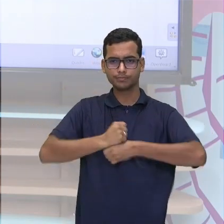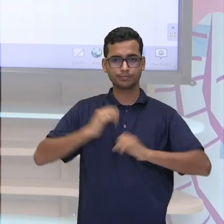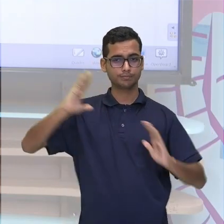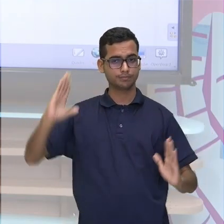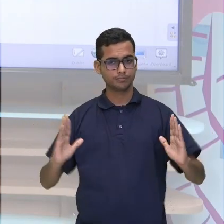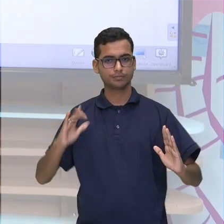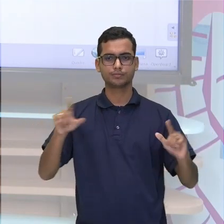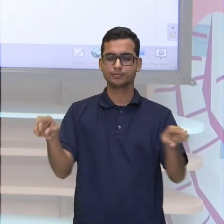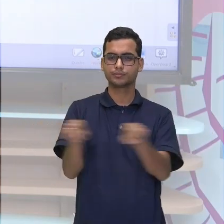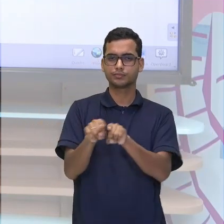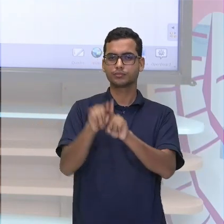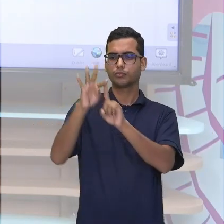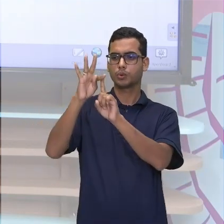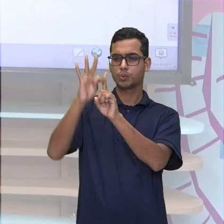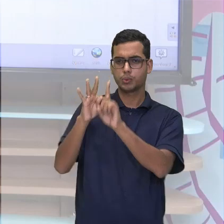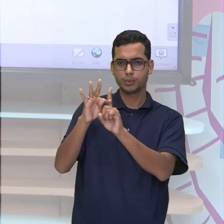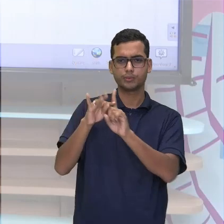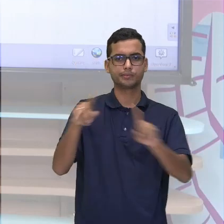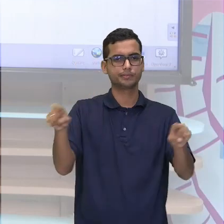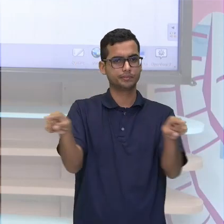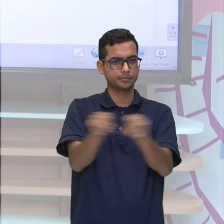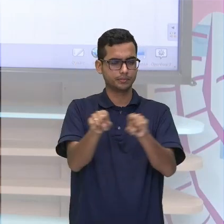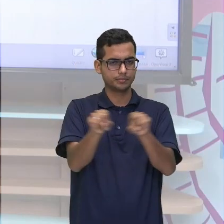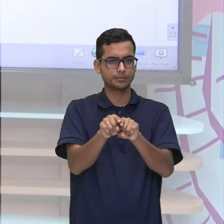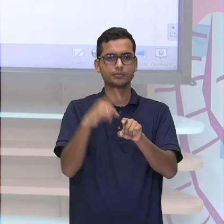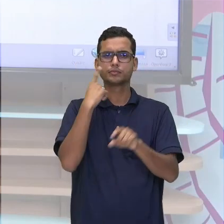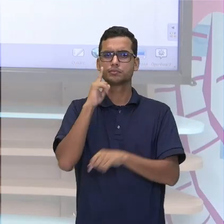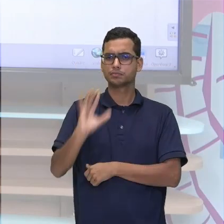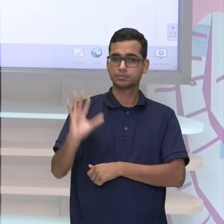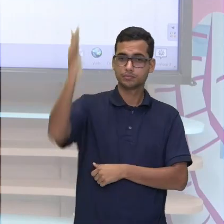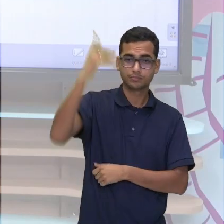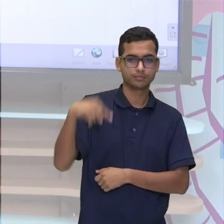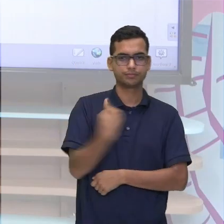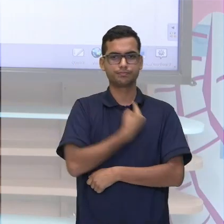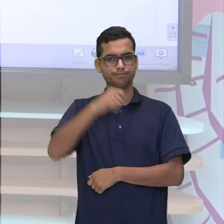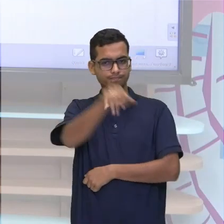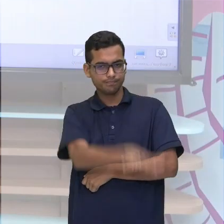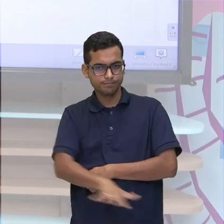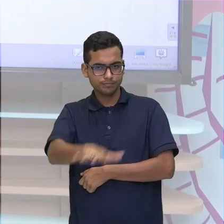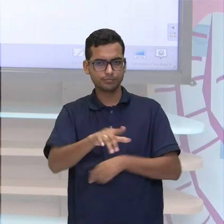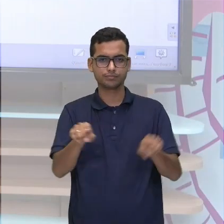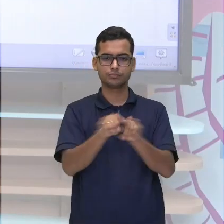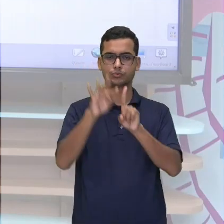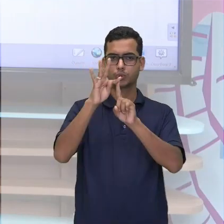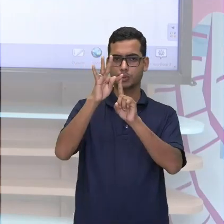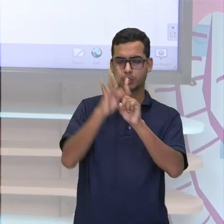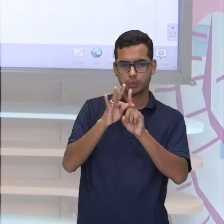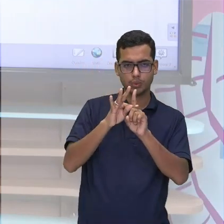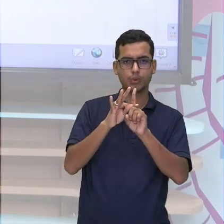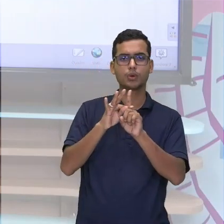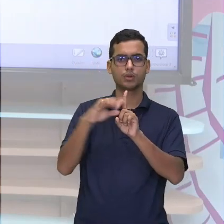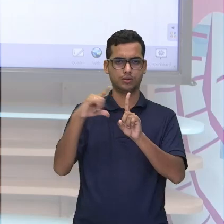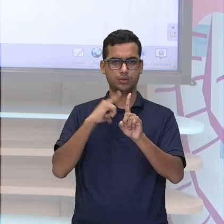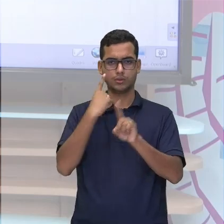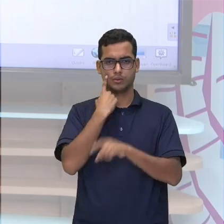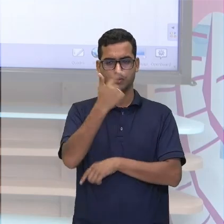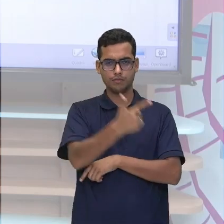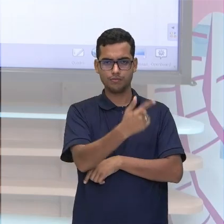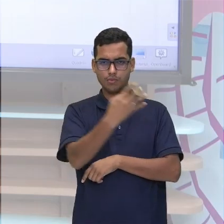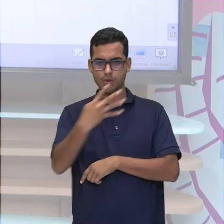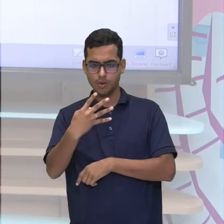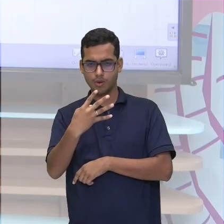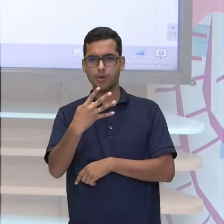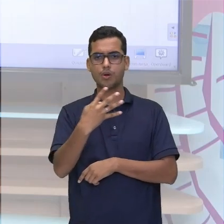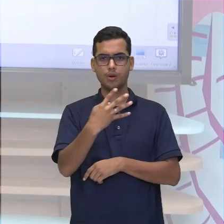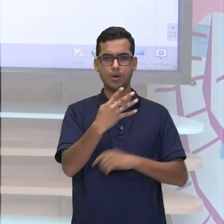a temperatura mais baixa. E isso não acontece na nossa região, né? E aí a média da temperatura é essa, entre 24 e 28